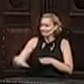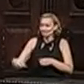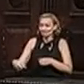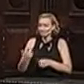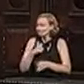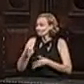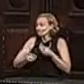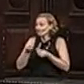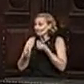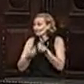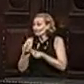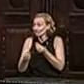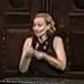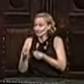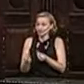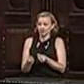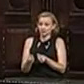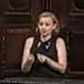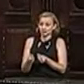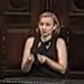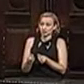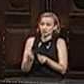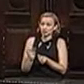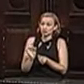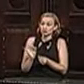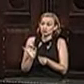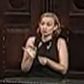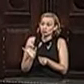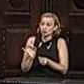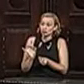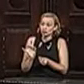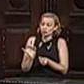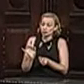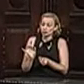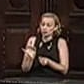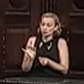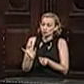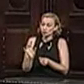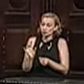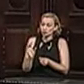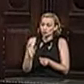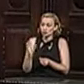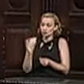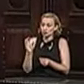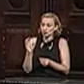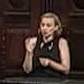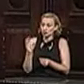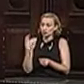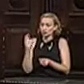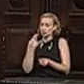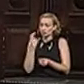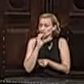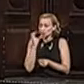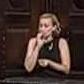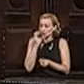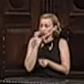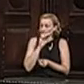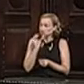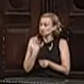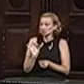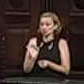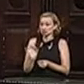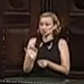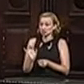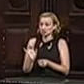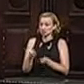pelo menos, poder priorizar o atendimento à área de emergência, isso nos nossos grandes hospitais. A